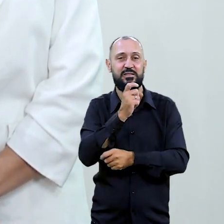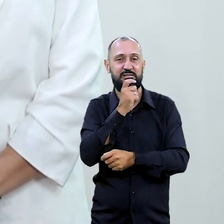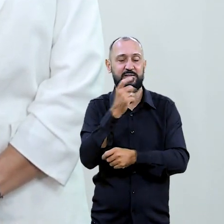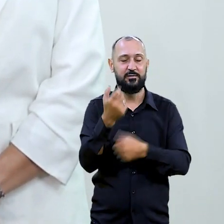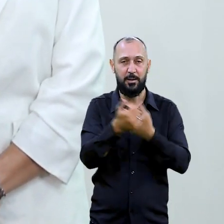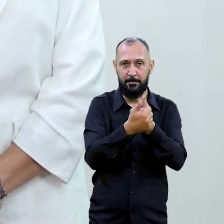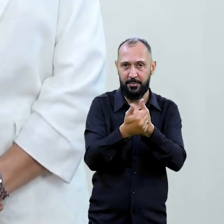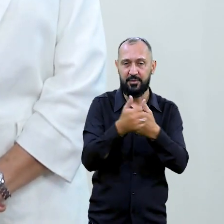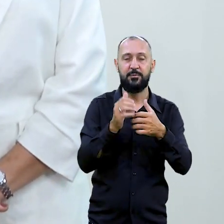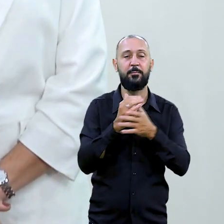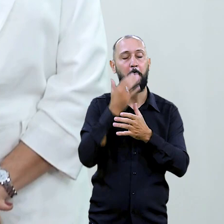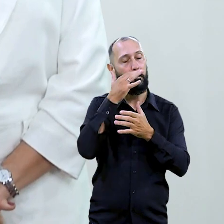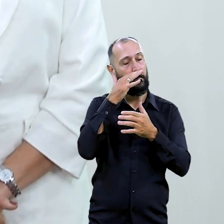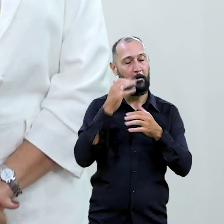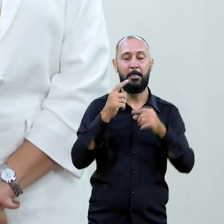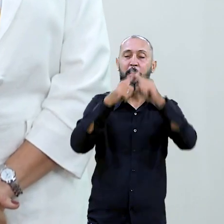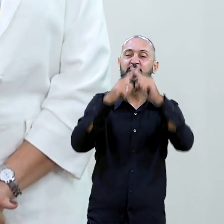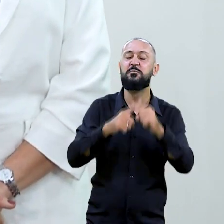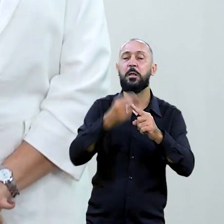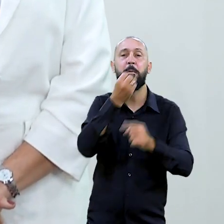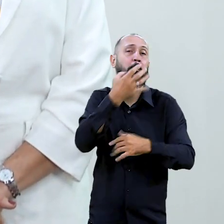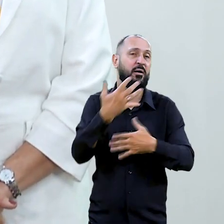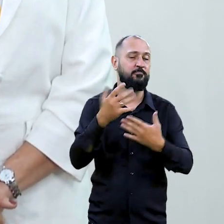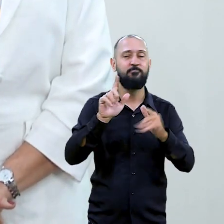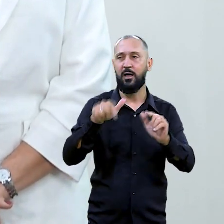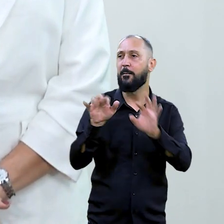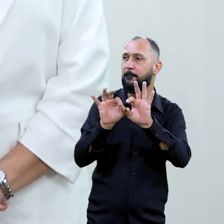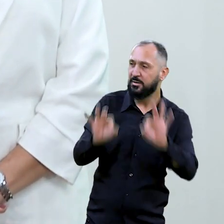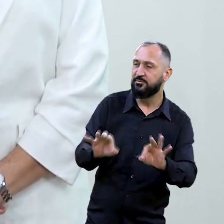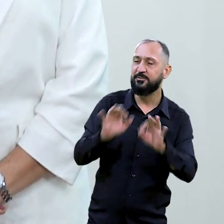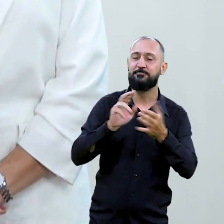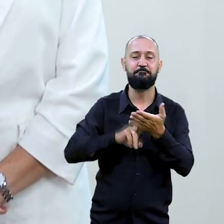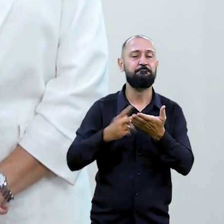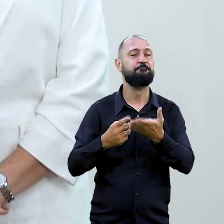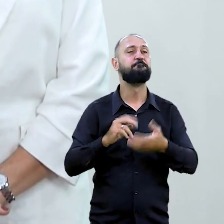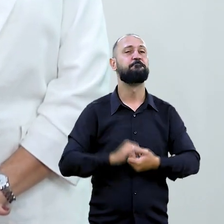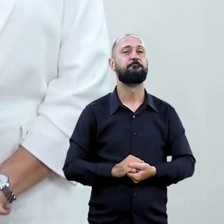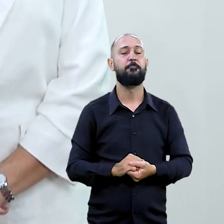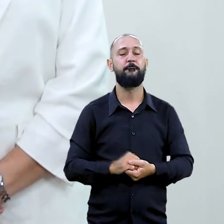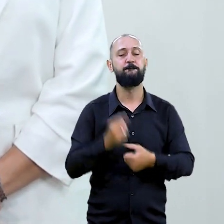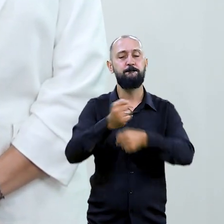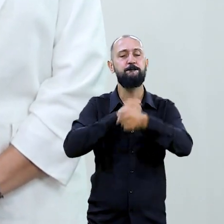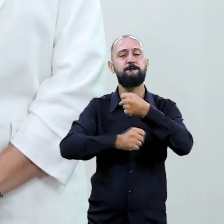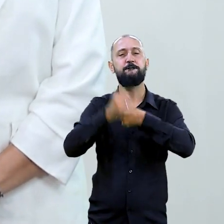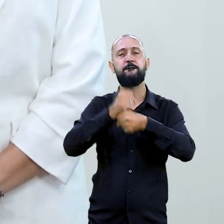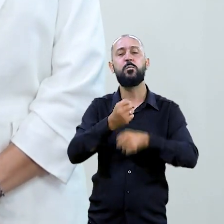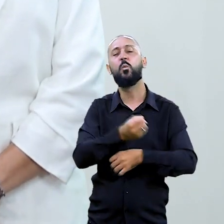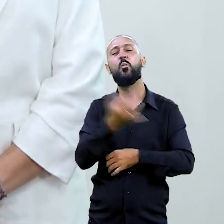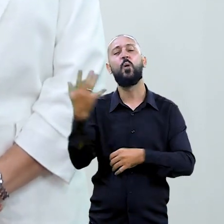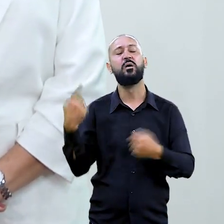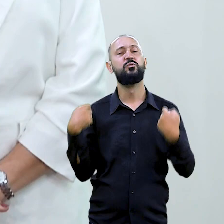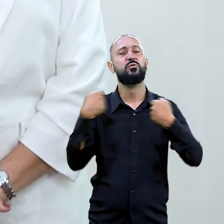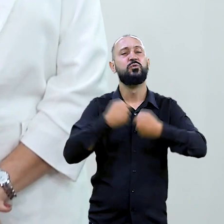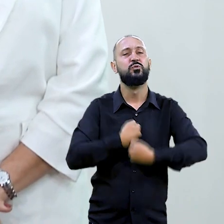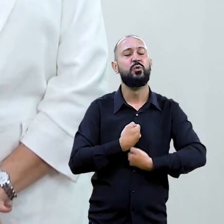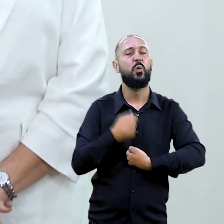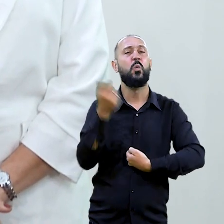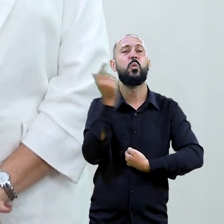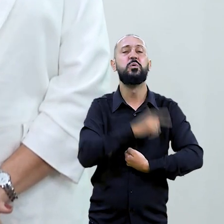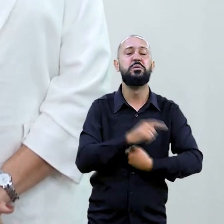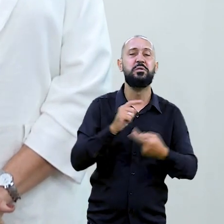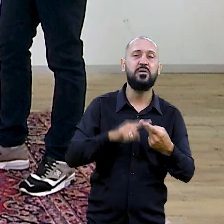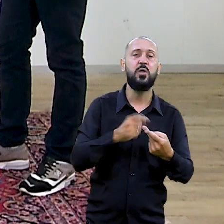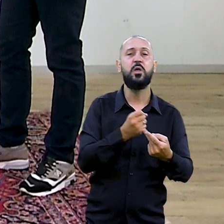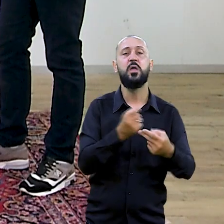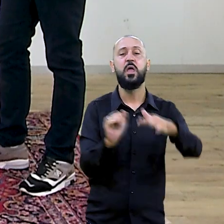espécie de competição entre as secretarias, uma brincadeira saudável que chega num objetivo melhor ainda, que é aquecer quem mais precisa nesse inverno que